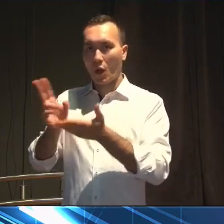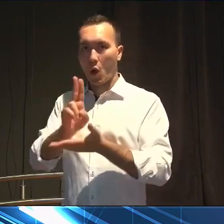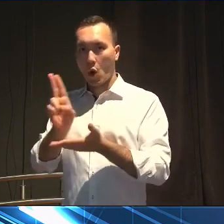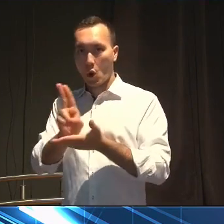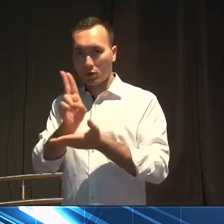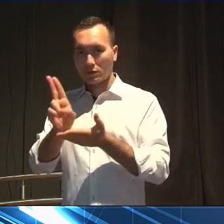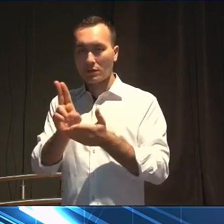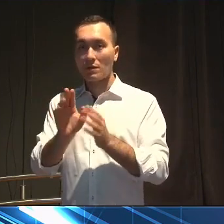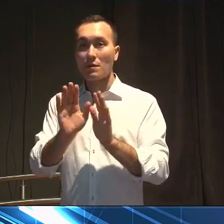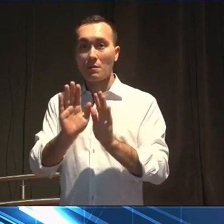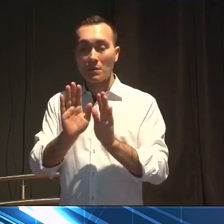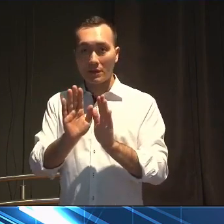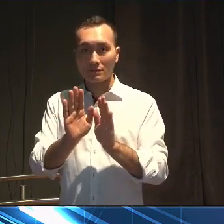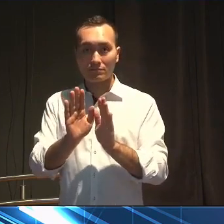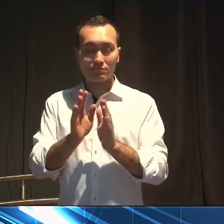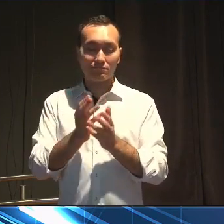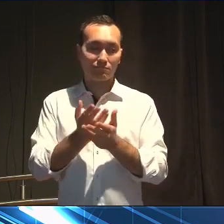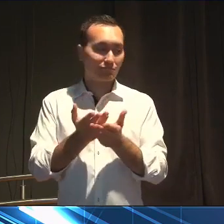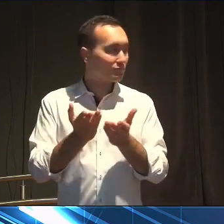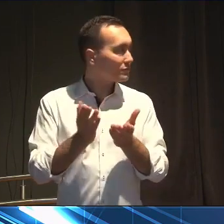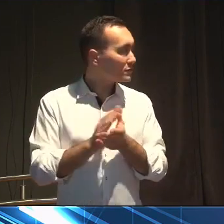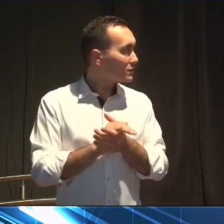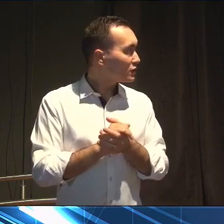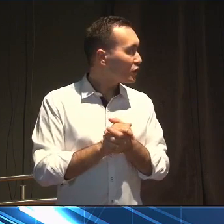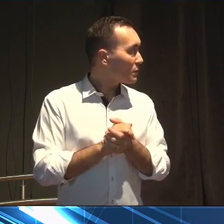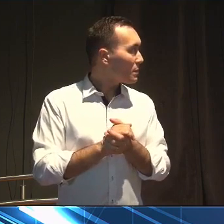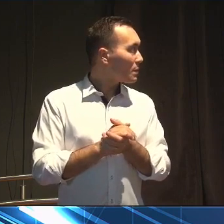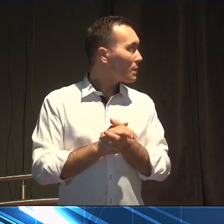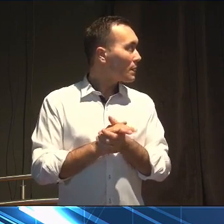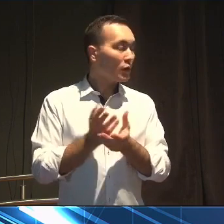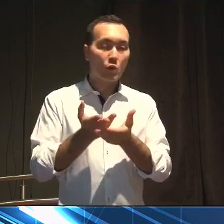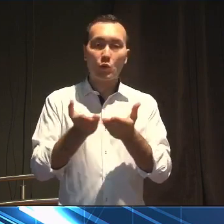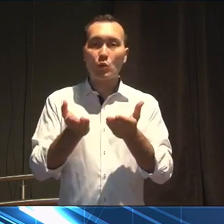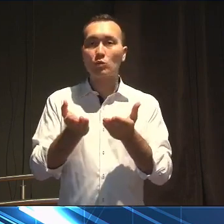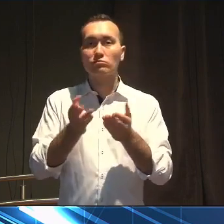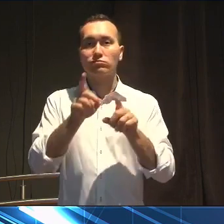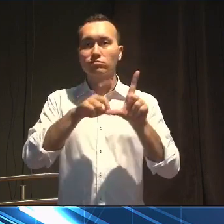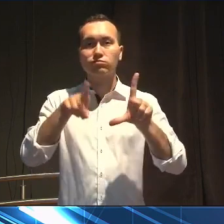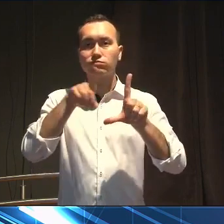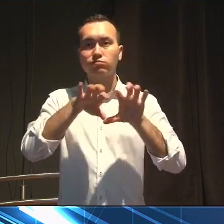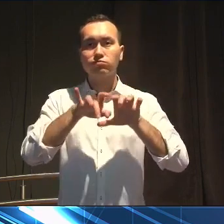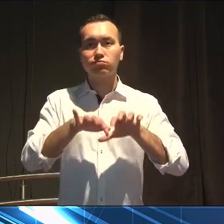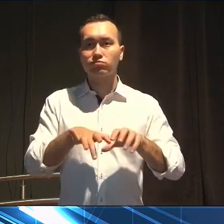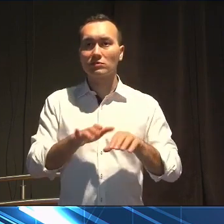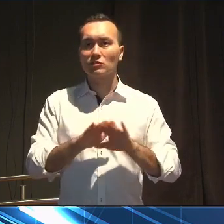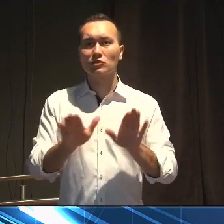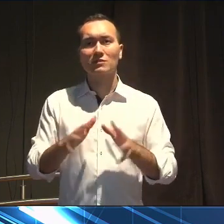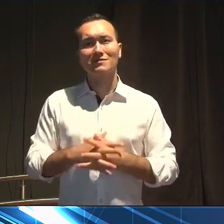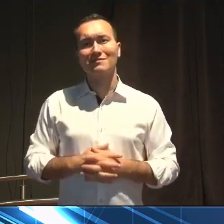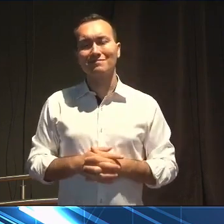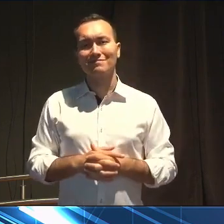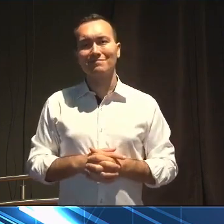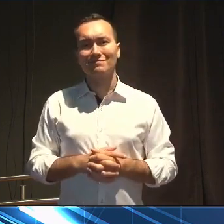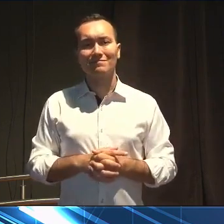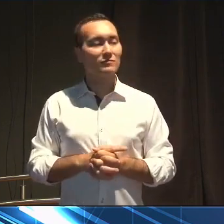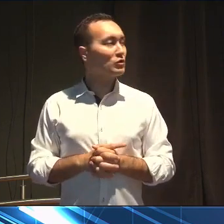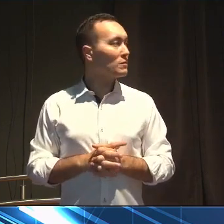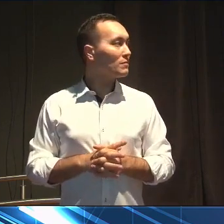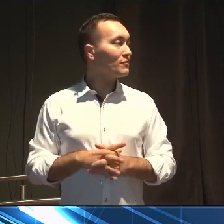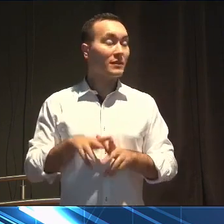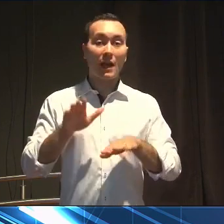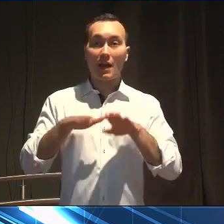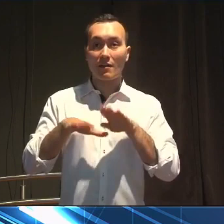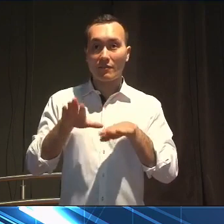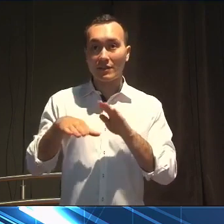parte delas tem compatibilidade semântica. Eu já vi muitos casos em que a única alteração que o desenvolvedor tem que fazer é trocar o